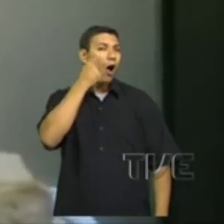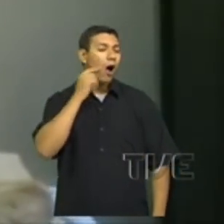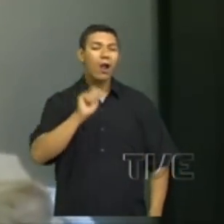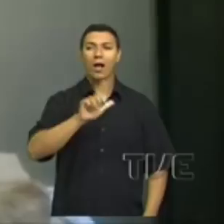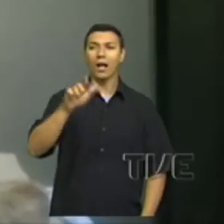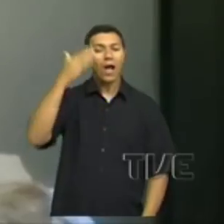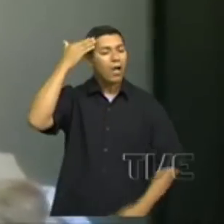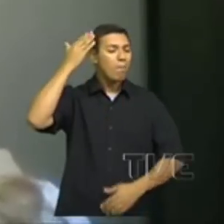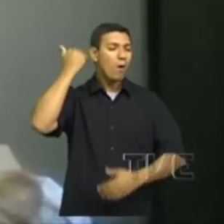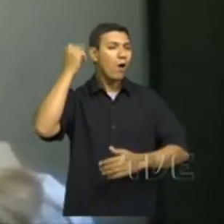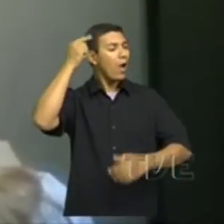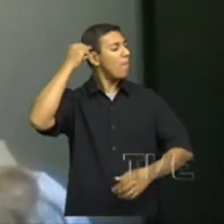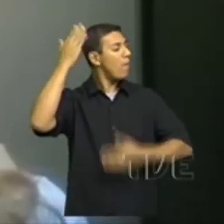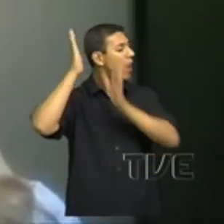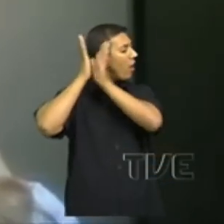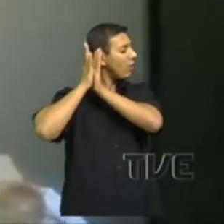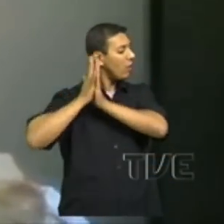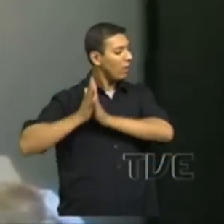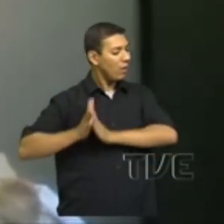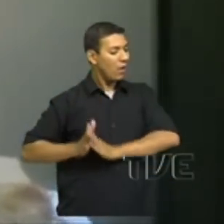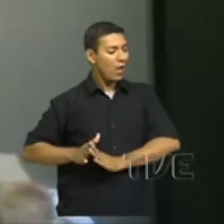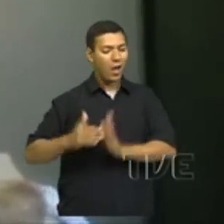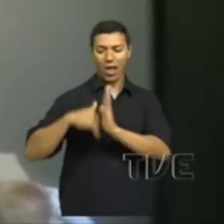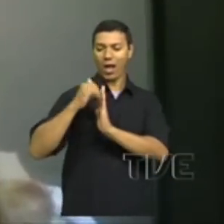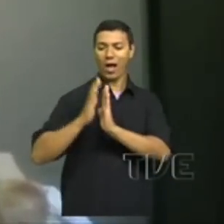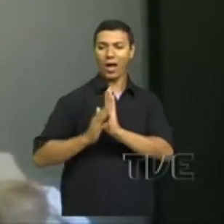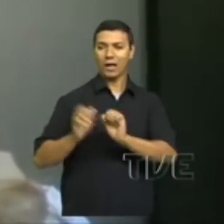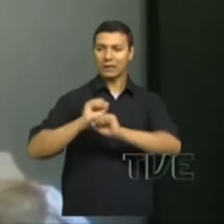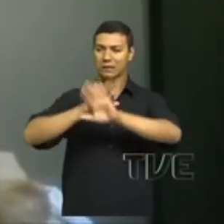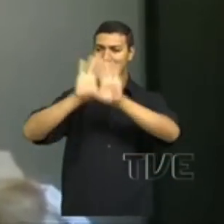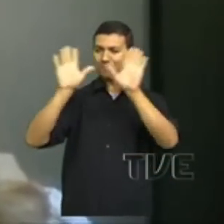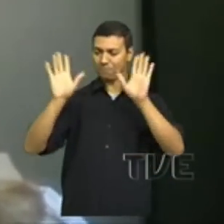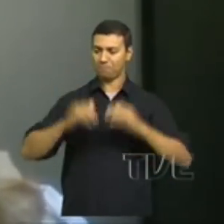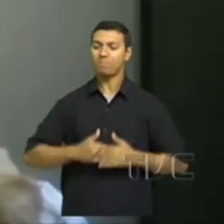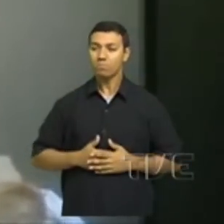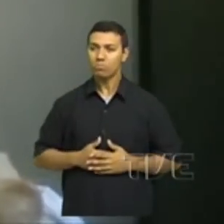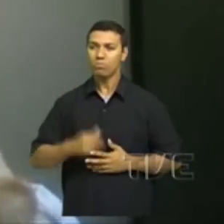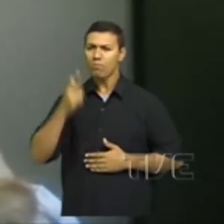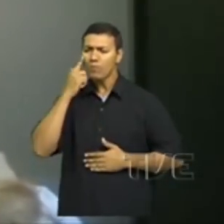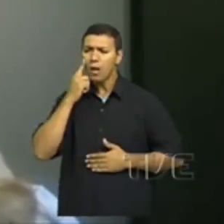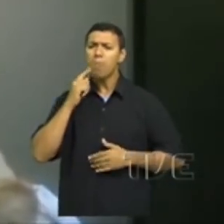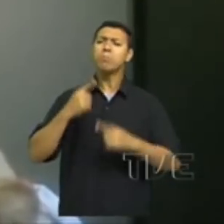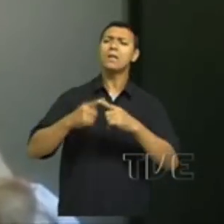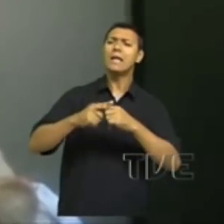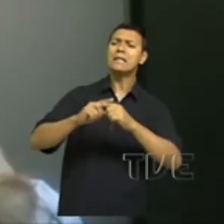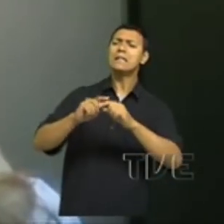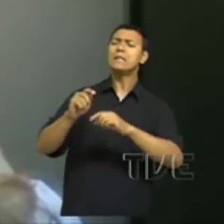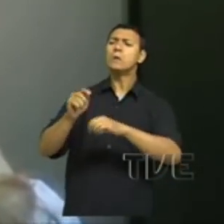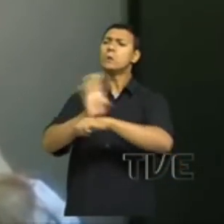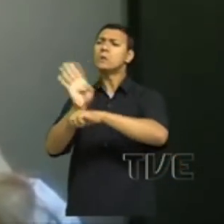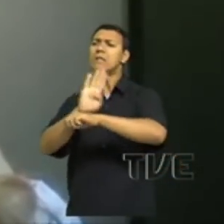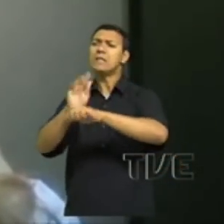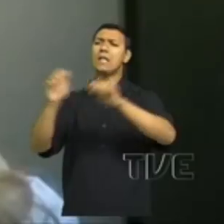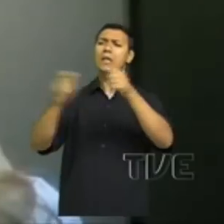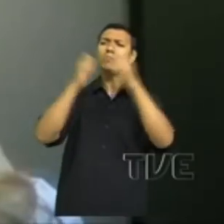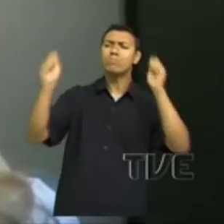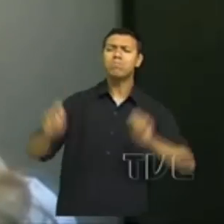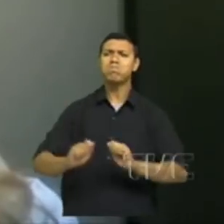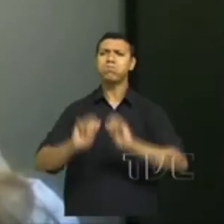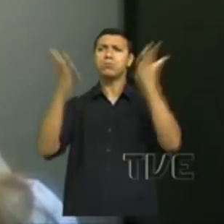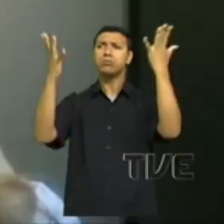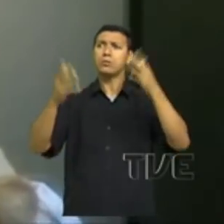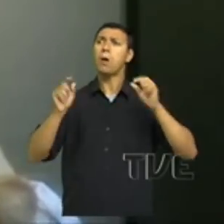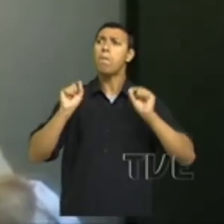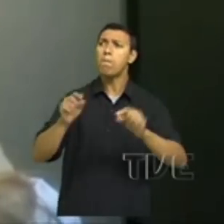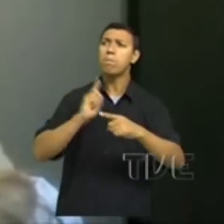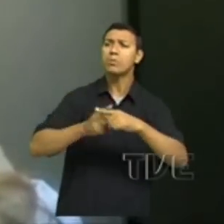e liso e no momento está loiro com uma tonalidade ruiva. Bom, por que o cinema acessível é importante? Olha, eu acho que é muito importante, sim, porque o